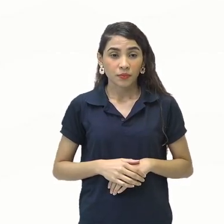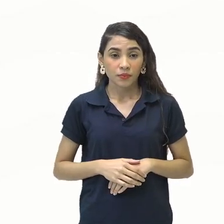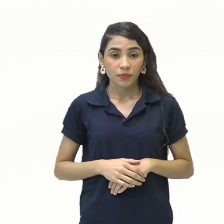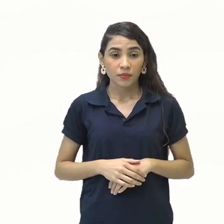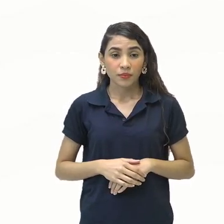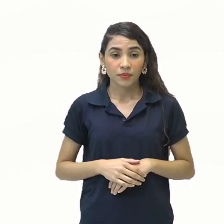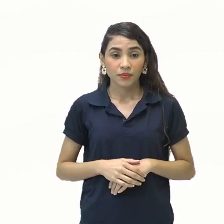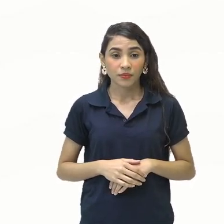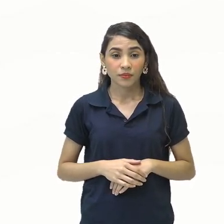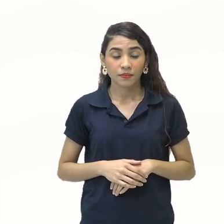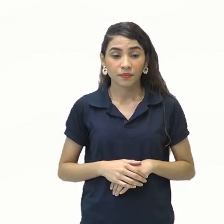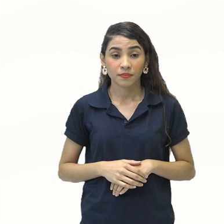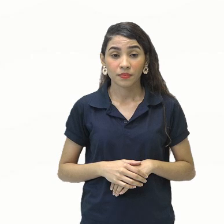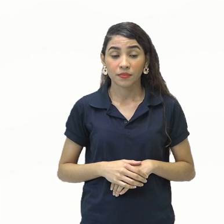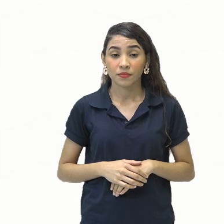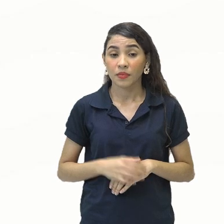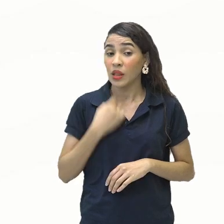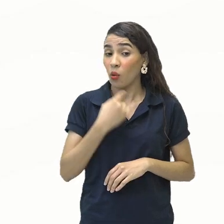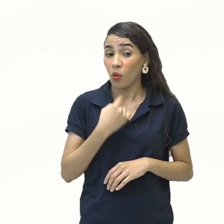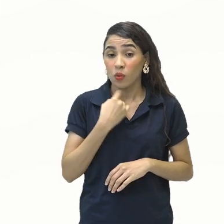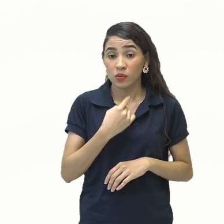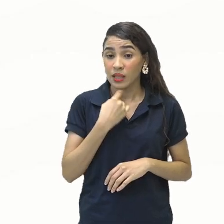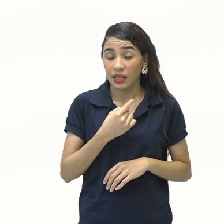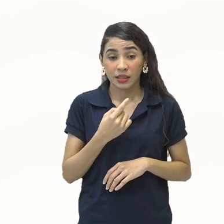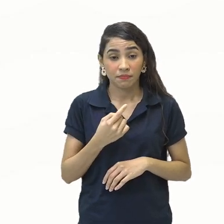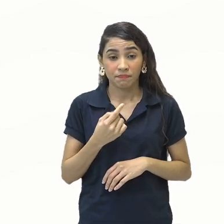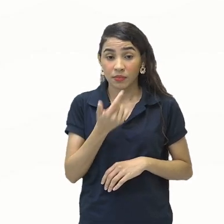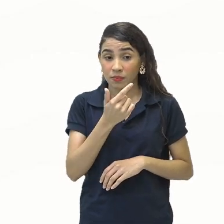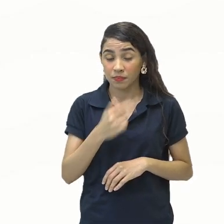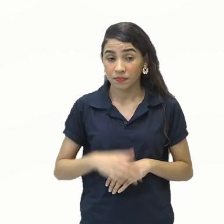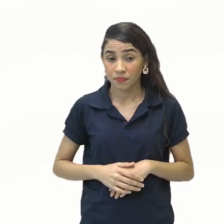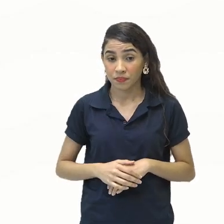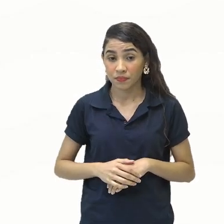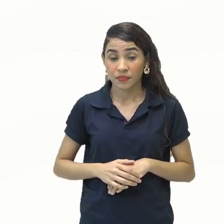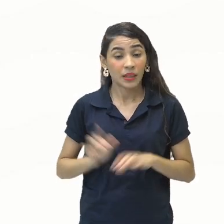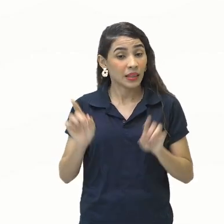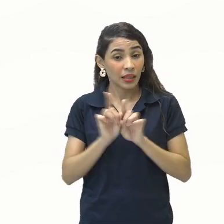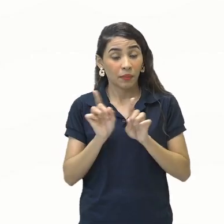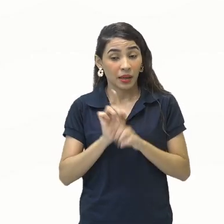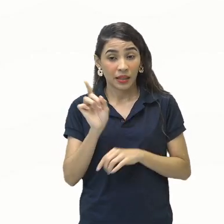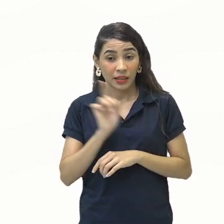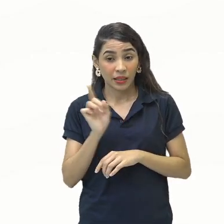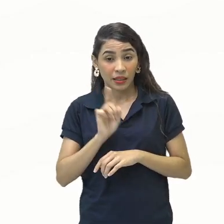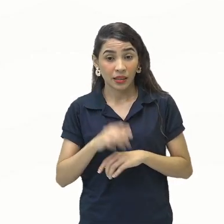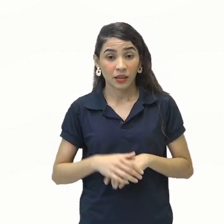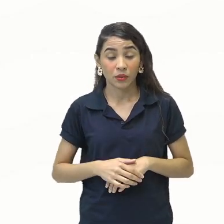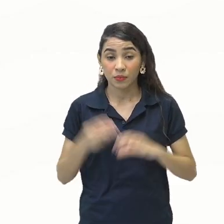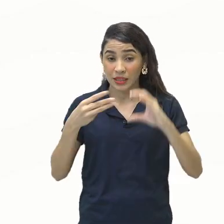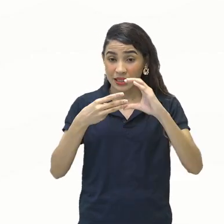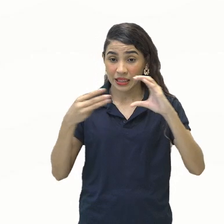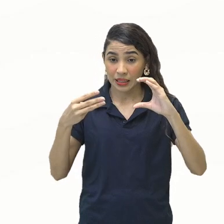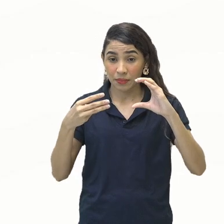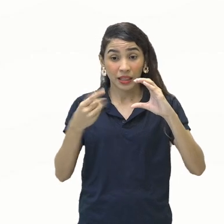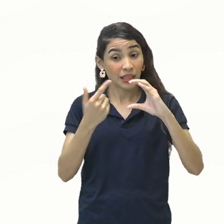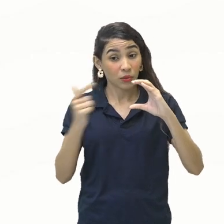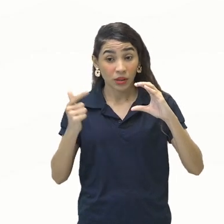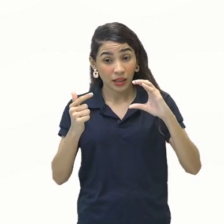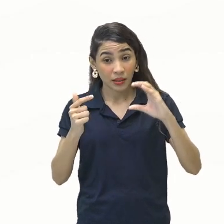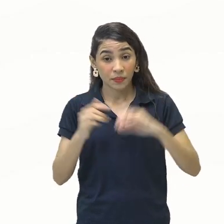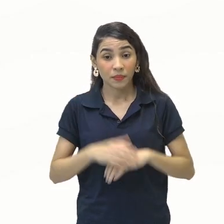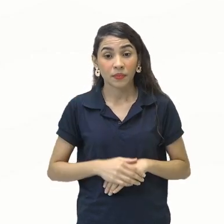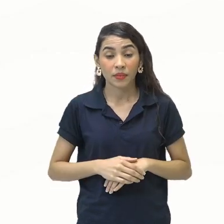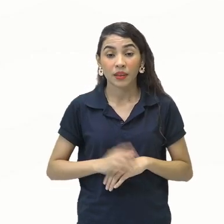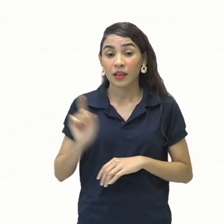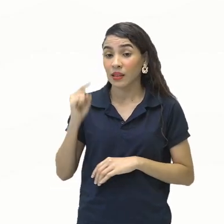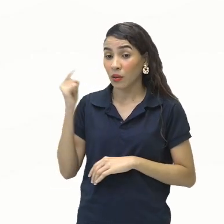deste lado aqui a gente não consegue ver nenhuma tripla e nem aqui a gente consegue ver nenhuma tripla. Já nessa